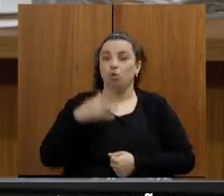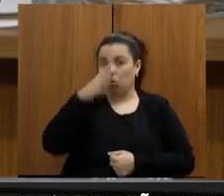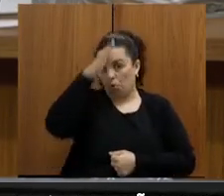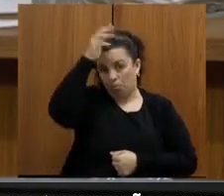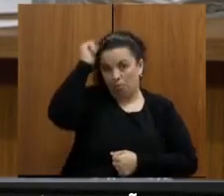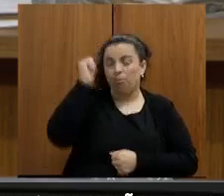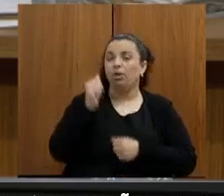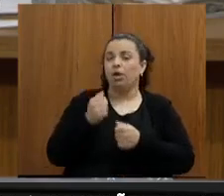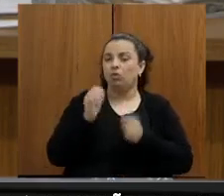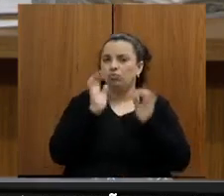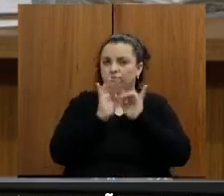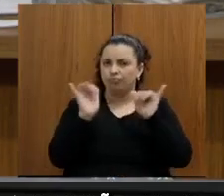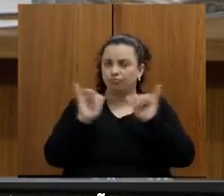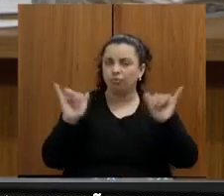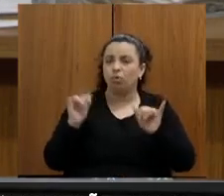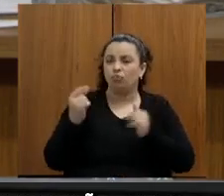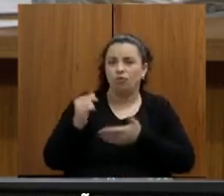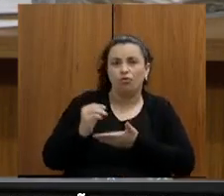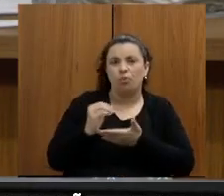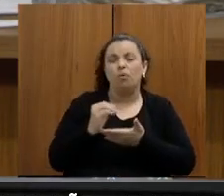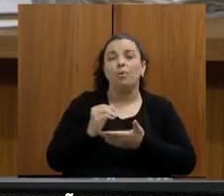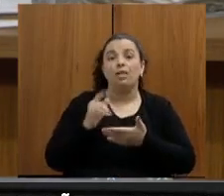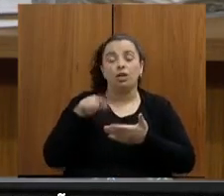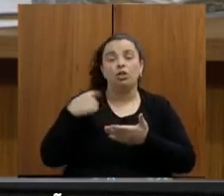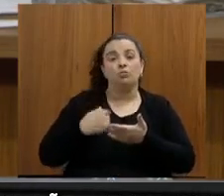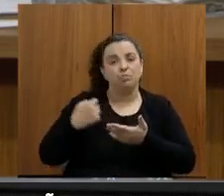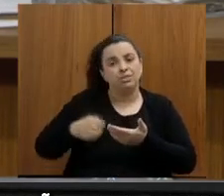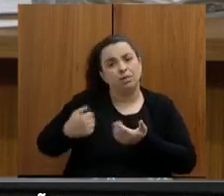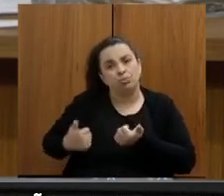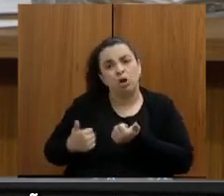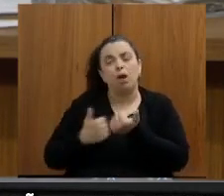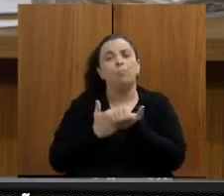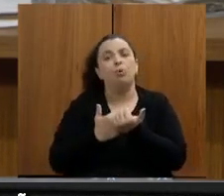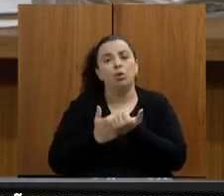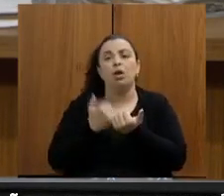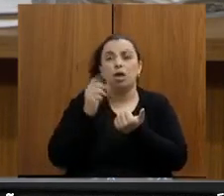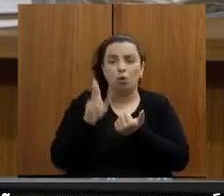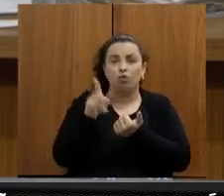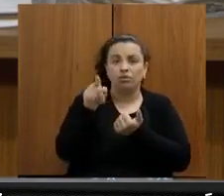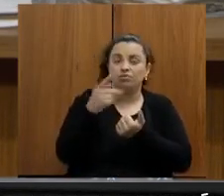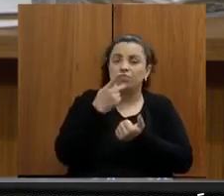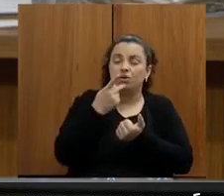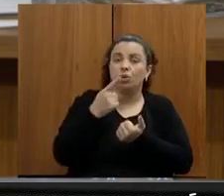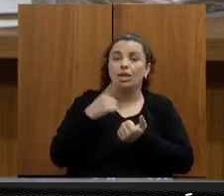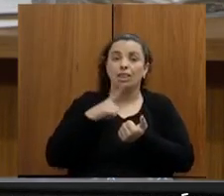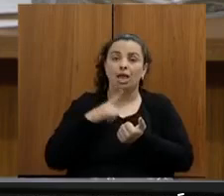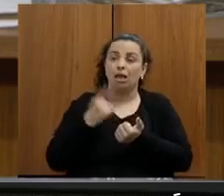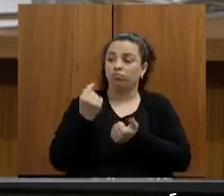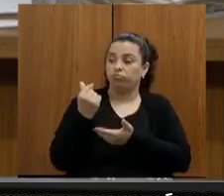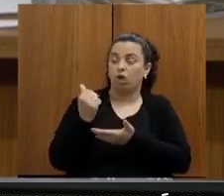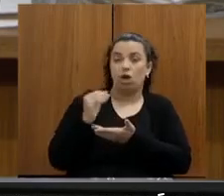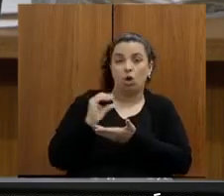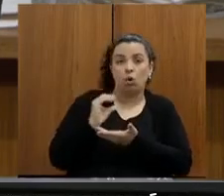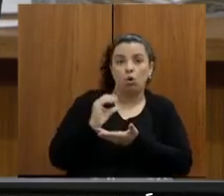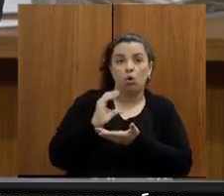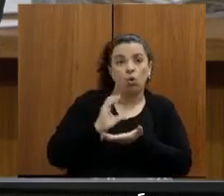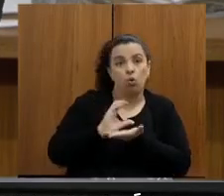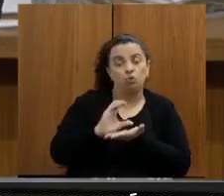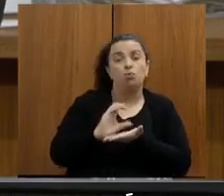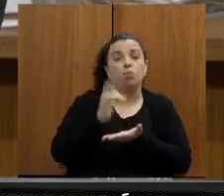gente necessita é isso um apoio e apoio como esse do Senhor no sentido de termos aí recursos para que possamos